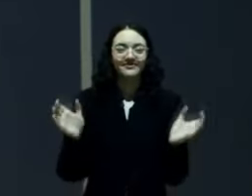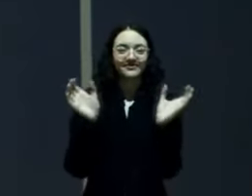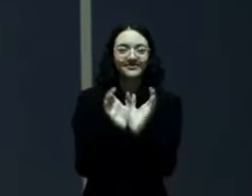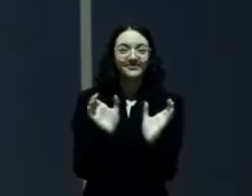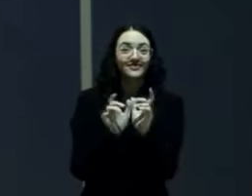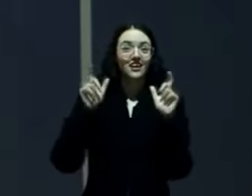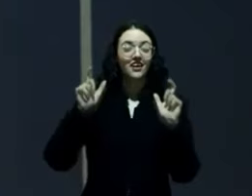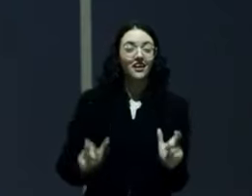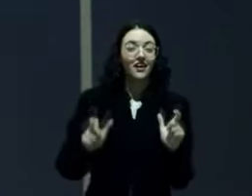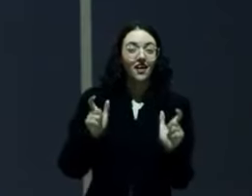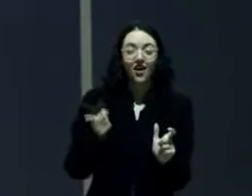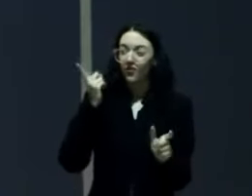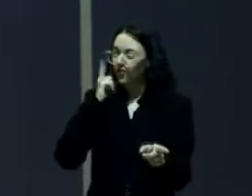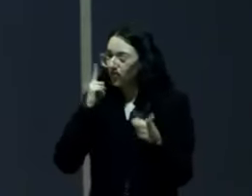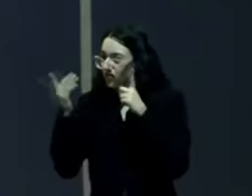que será que ele não veio?